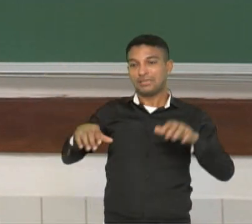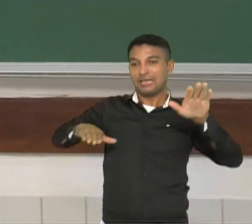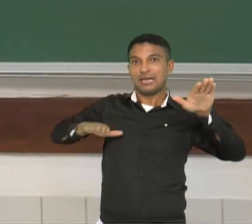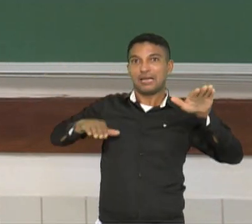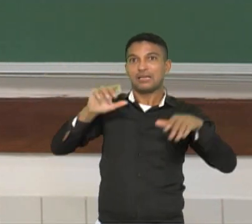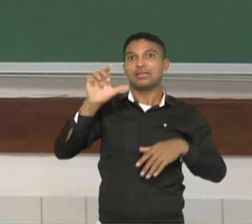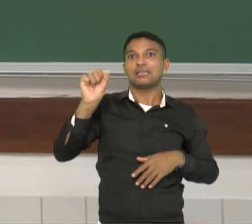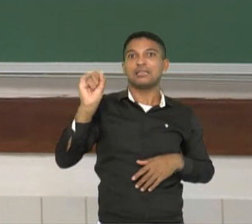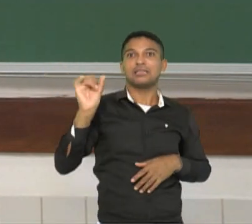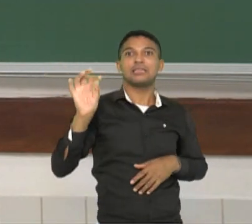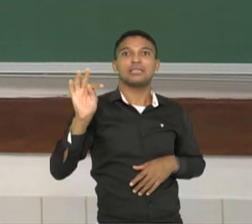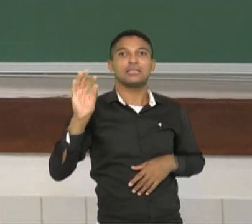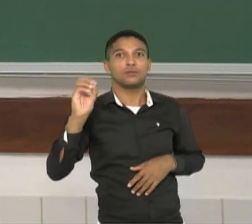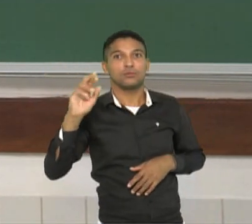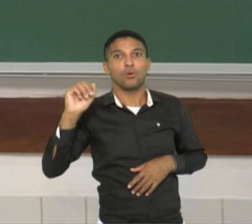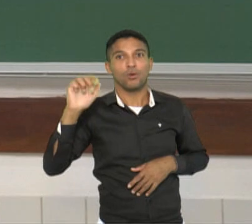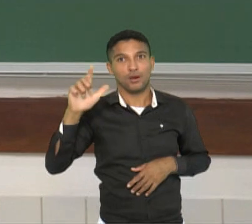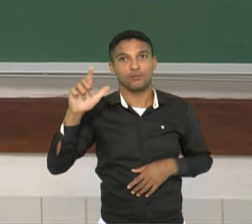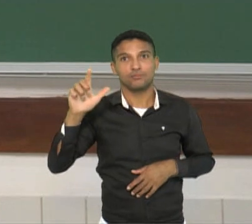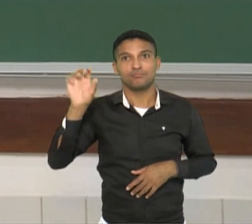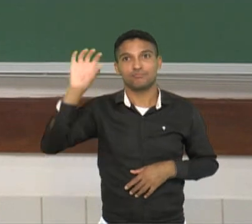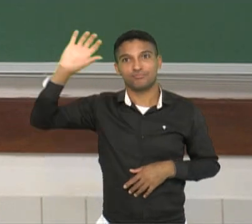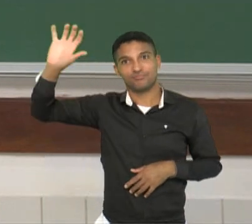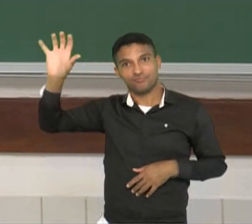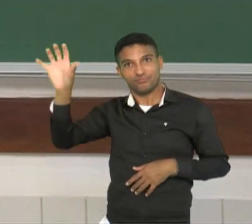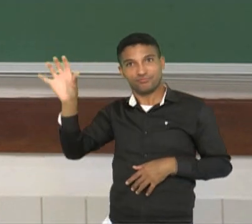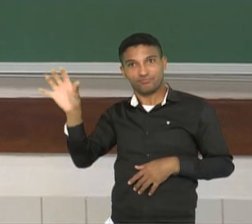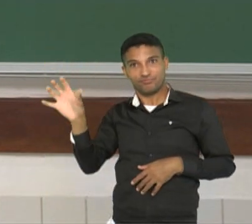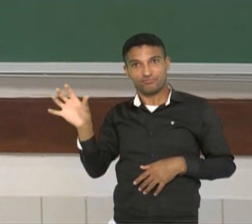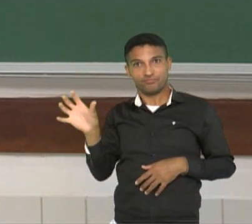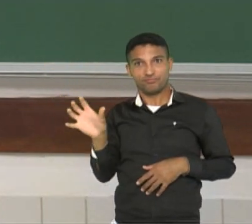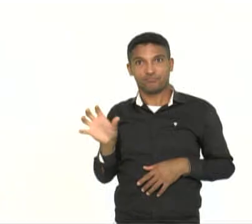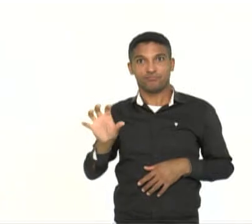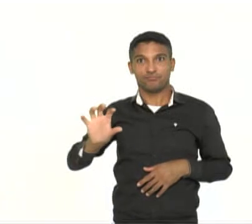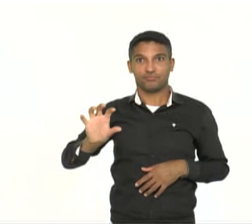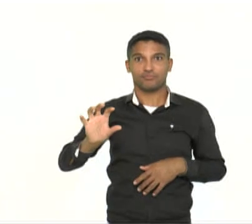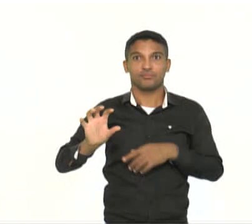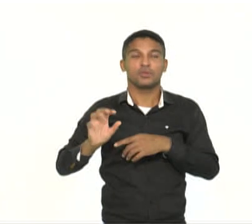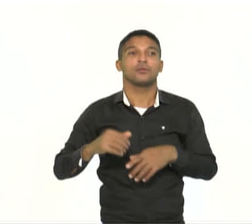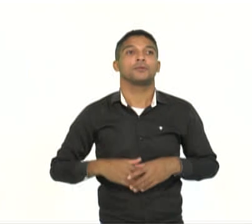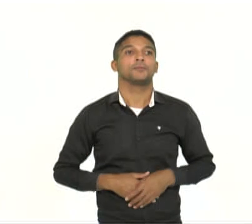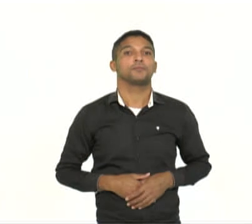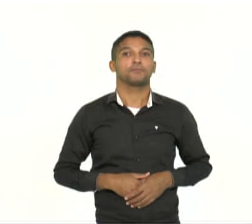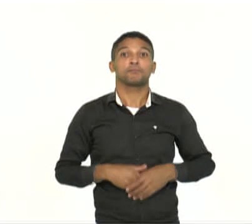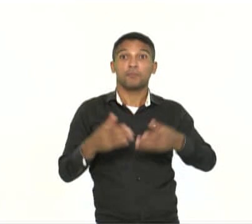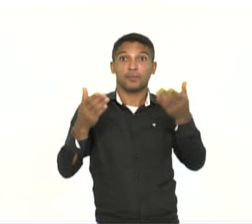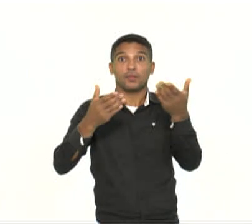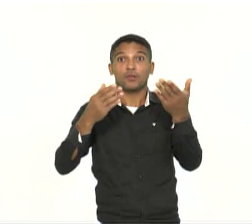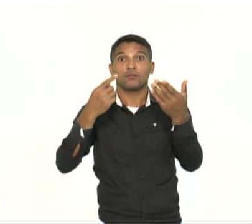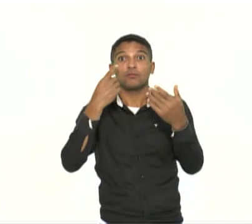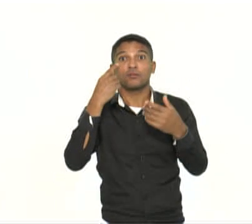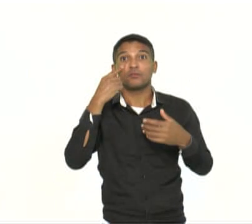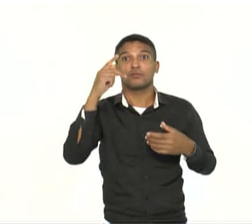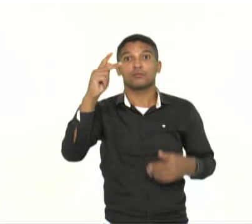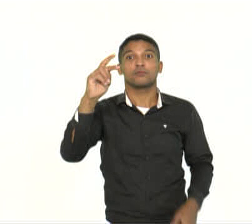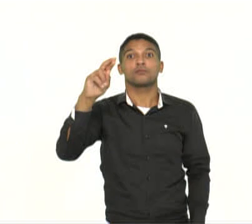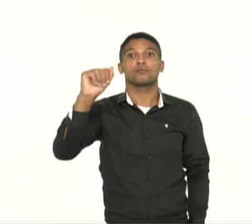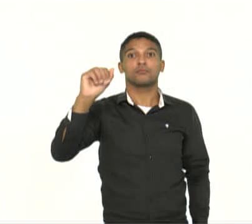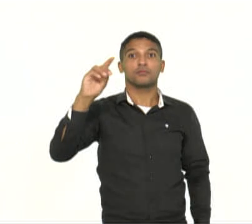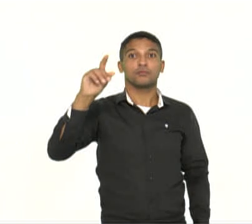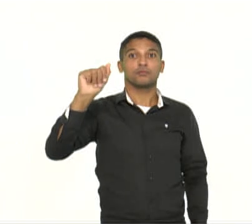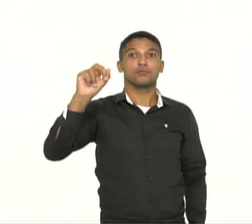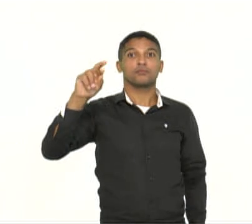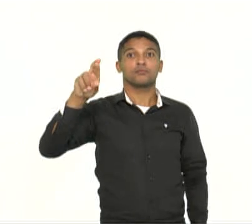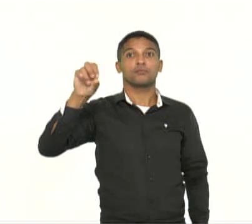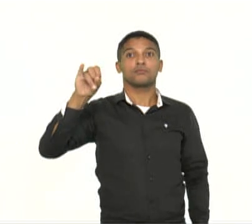domínio morfoclimático das pradarias. E se a gente observar que ele está localizado no extremo sul do país, ele é um dos